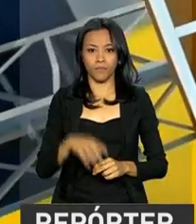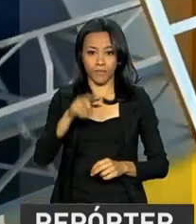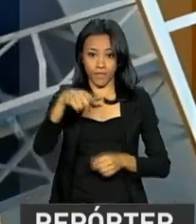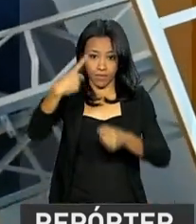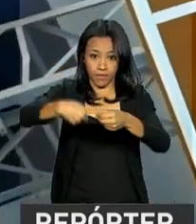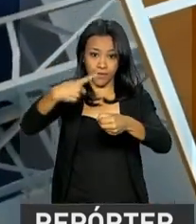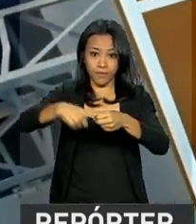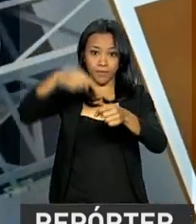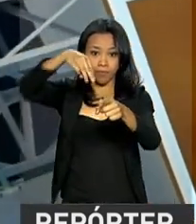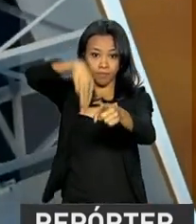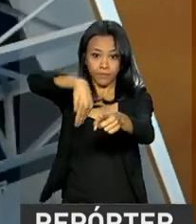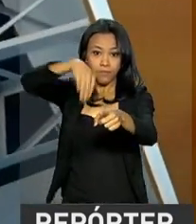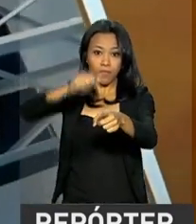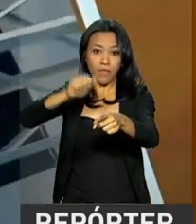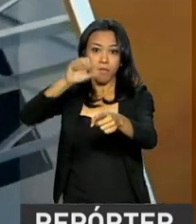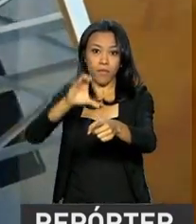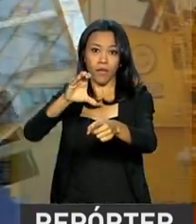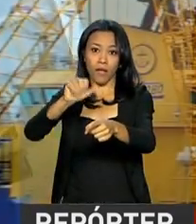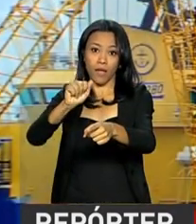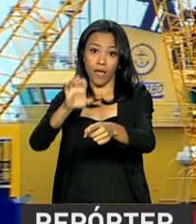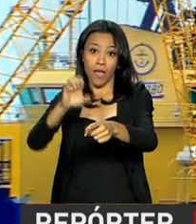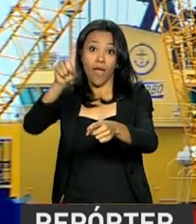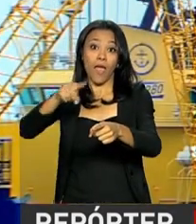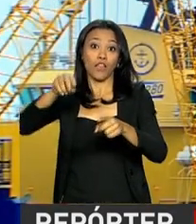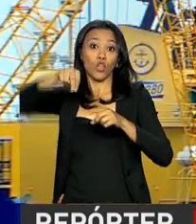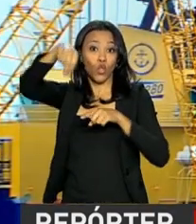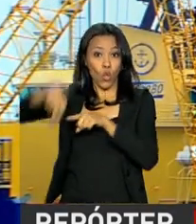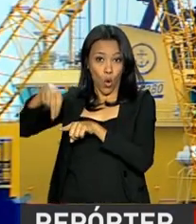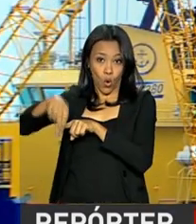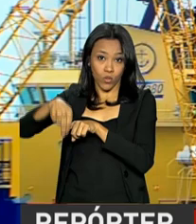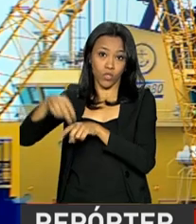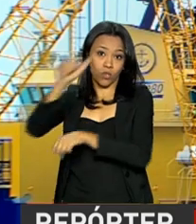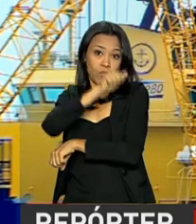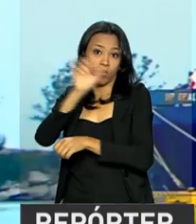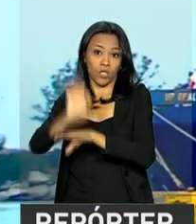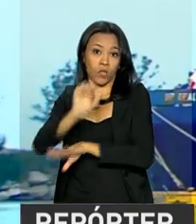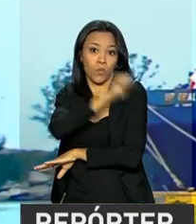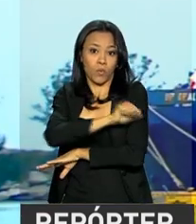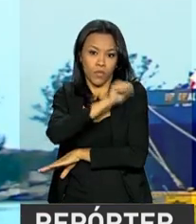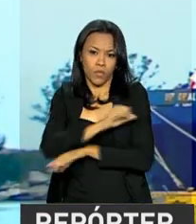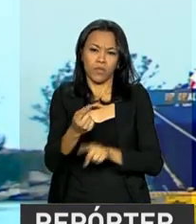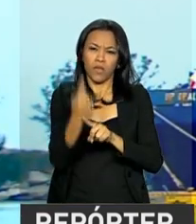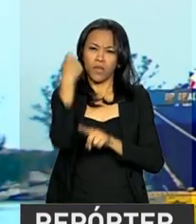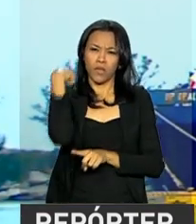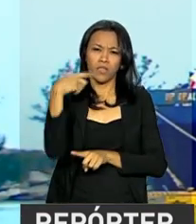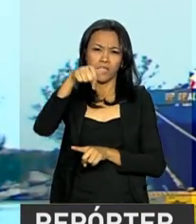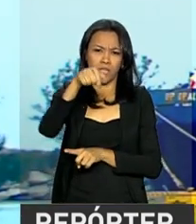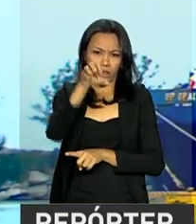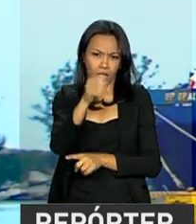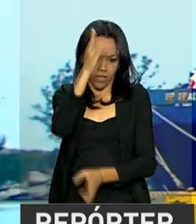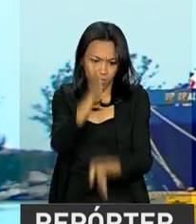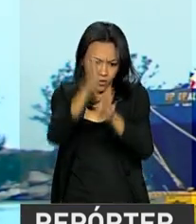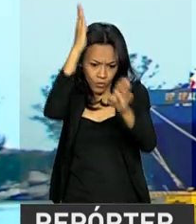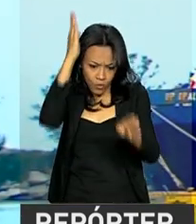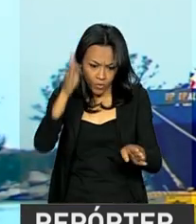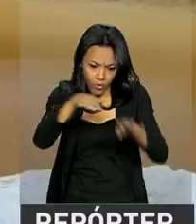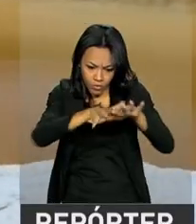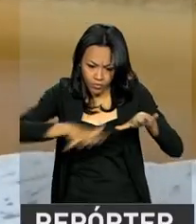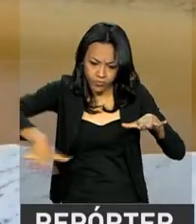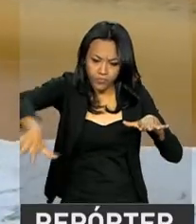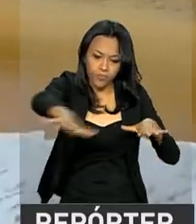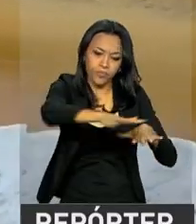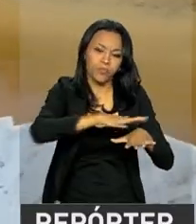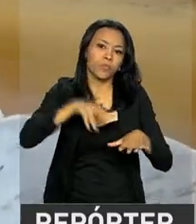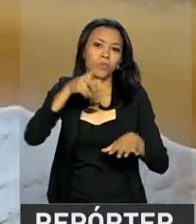Macaé fica no litoral norte do Rio de Janeiro. Desde o final da década de 70, com a descoberta de petróleo na bacia de Campos,